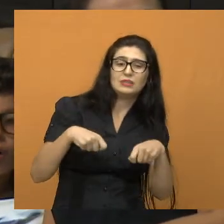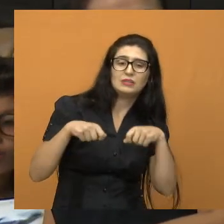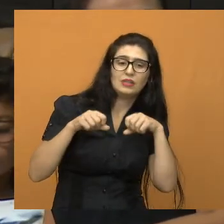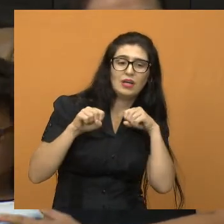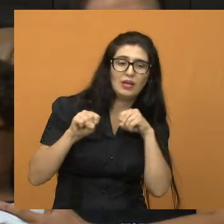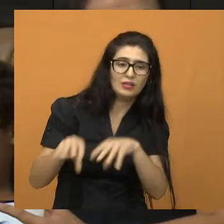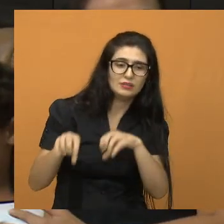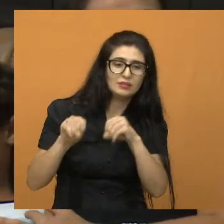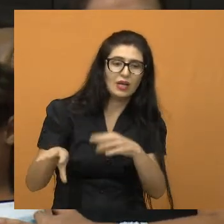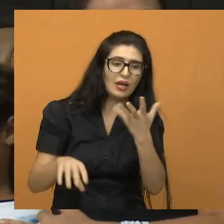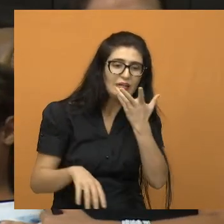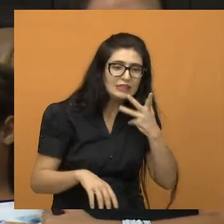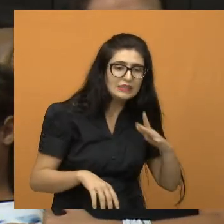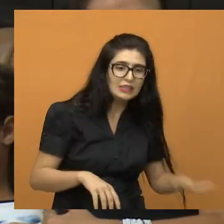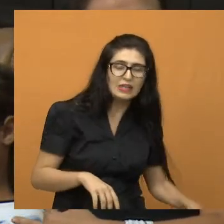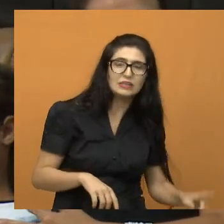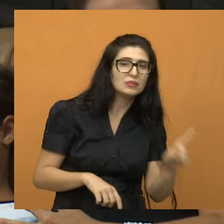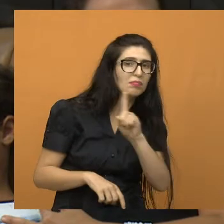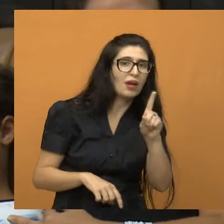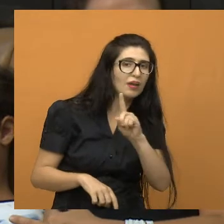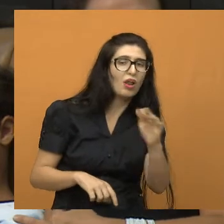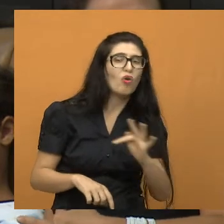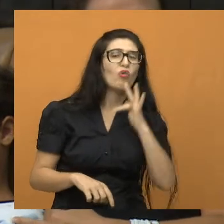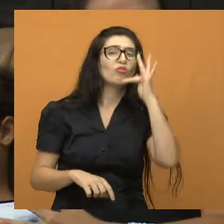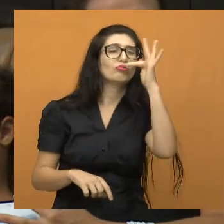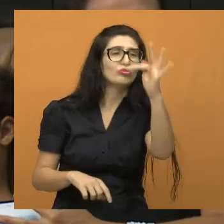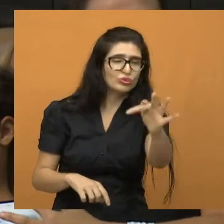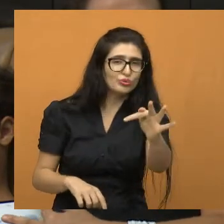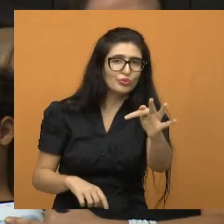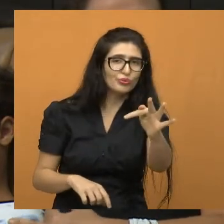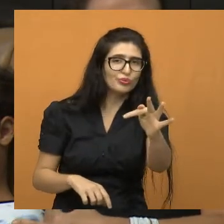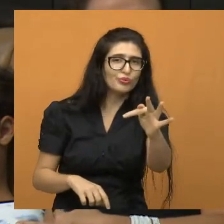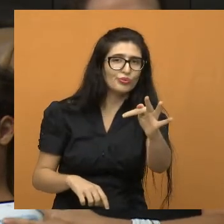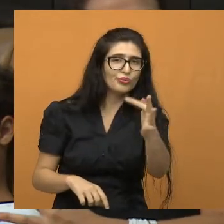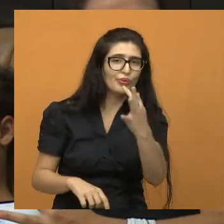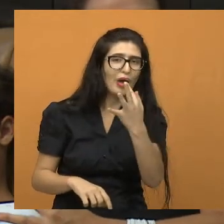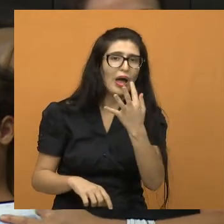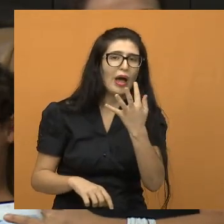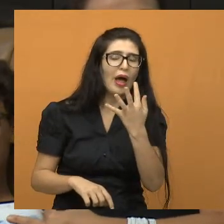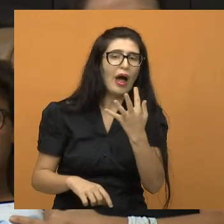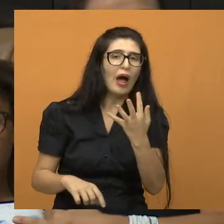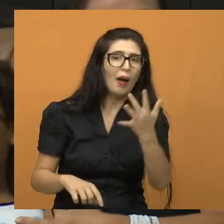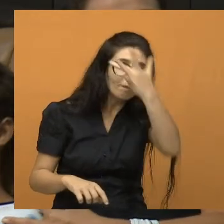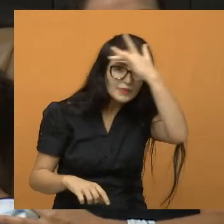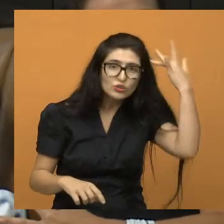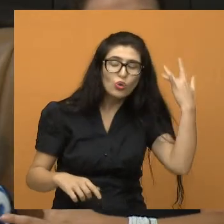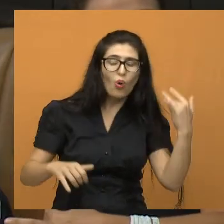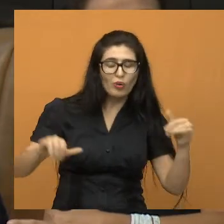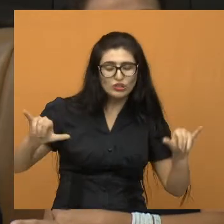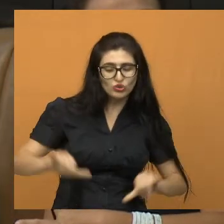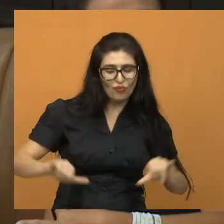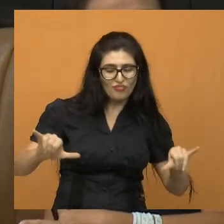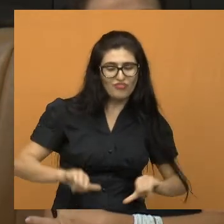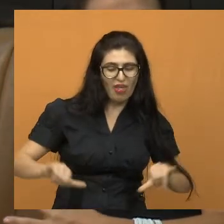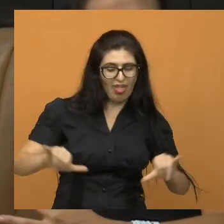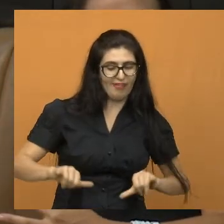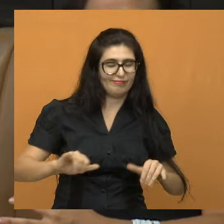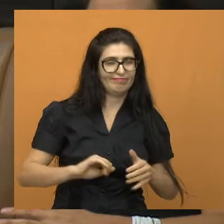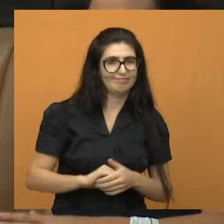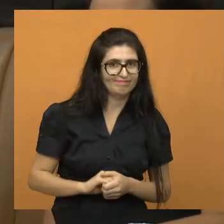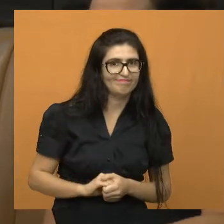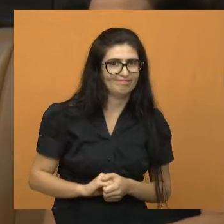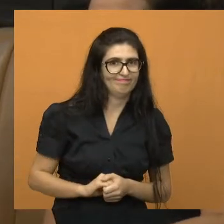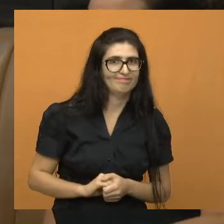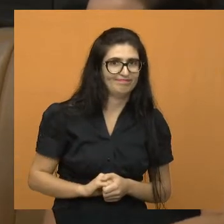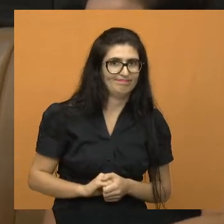E em um dos vídeos da campanha da fraternidade que a gente passou durante as nossas celebrações da Quaresma,